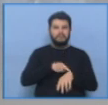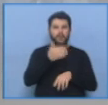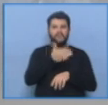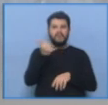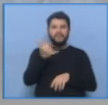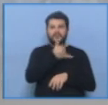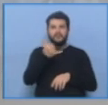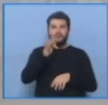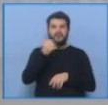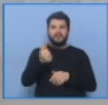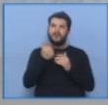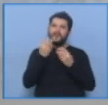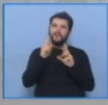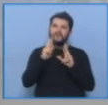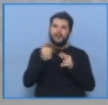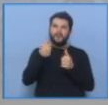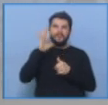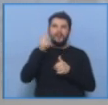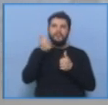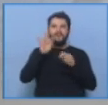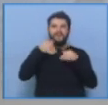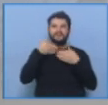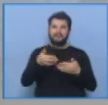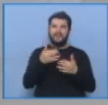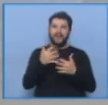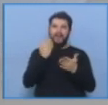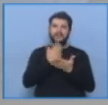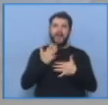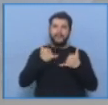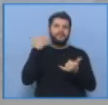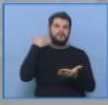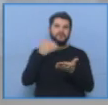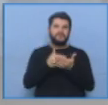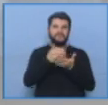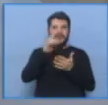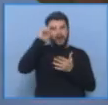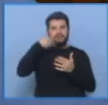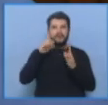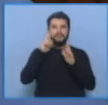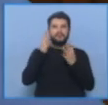22h45. Votos de uma boa tarde, ótimo fim de semana. Até à próxima segunda-feira, se Deus quiser.